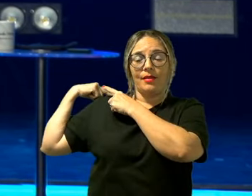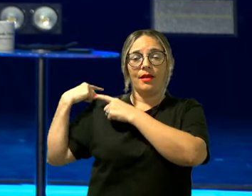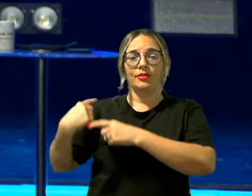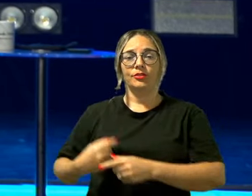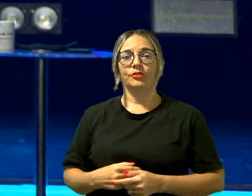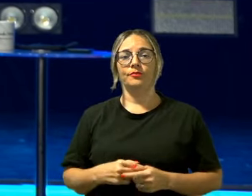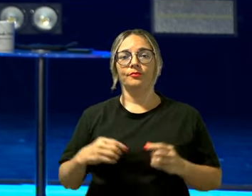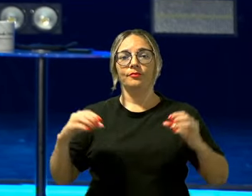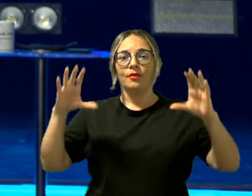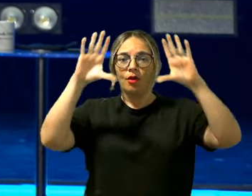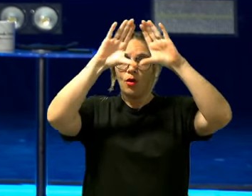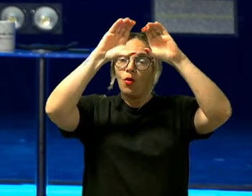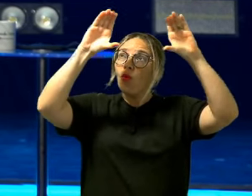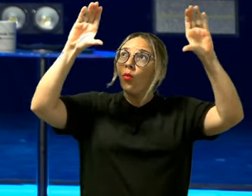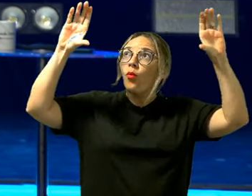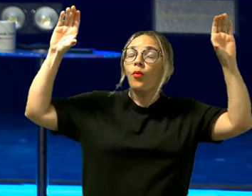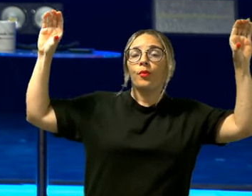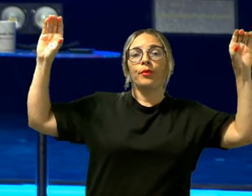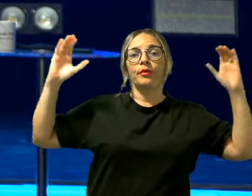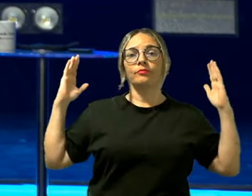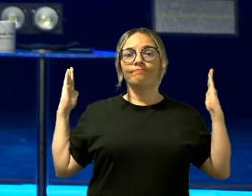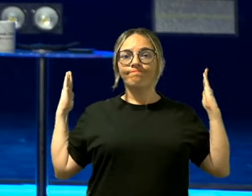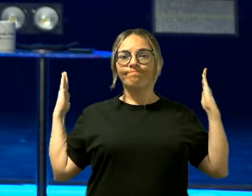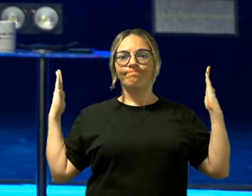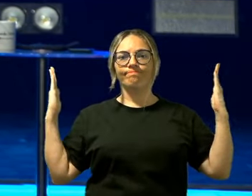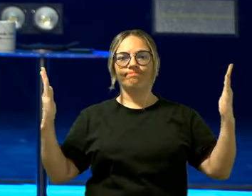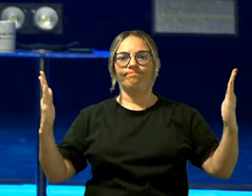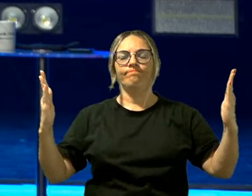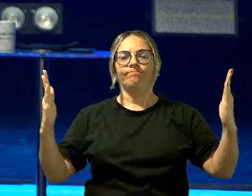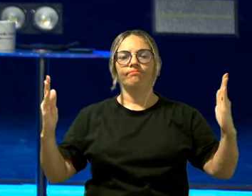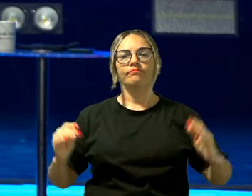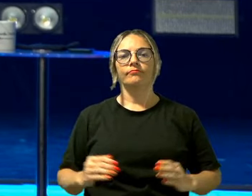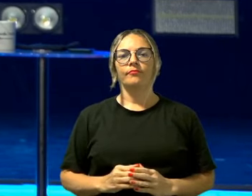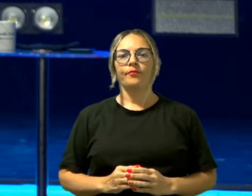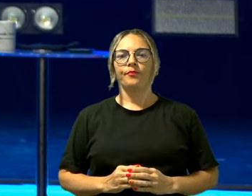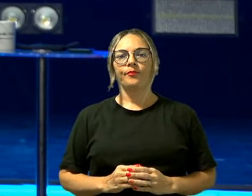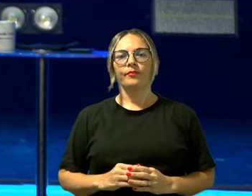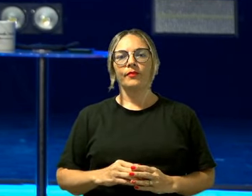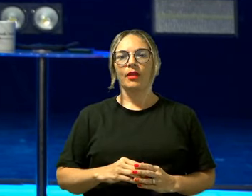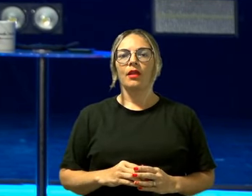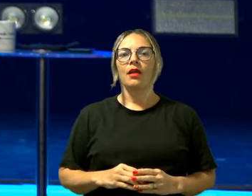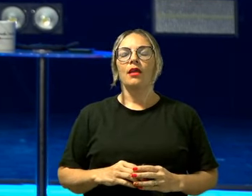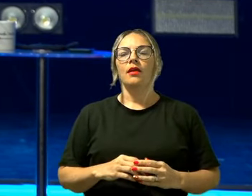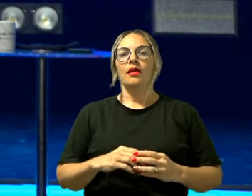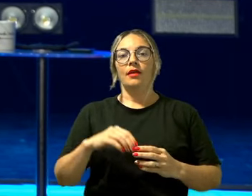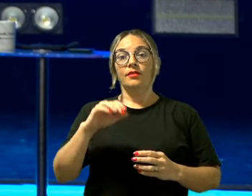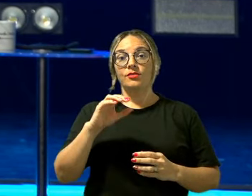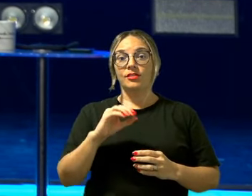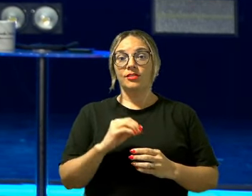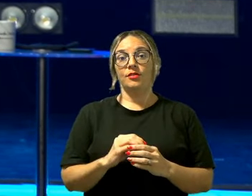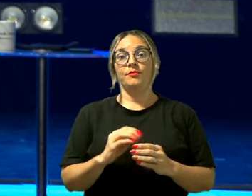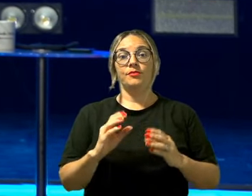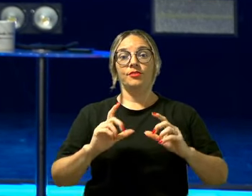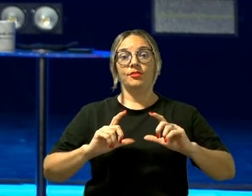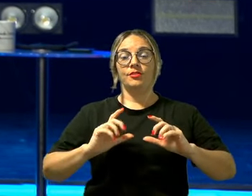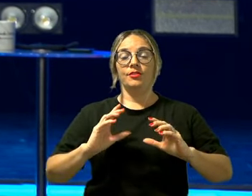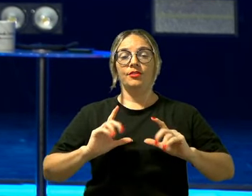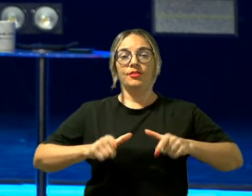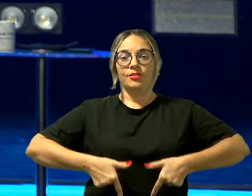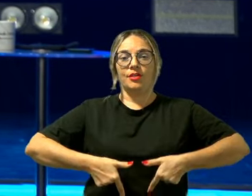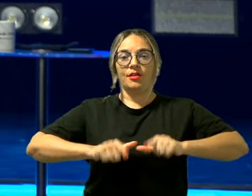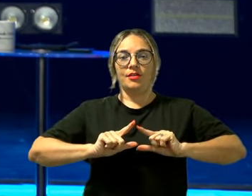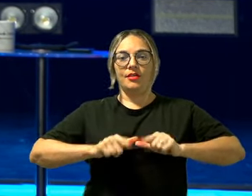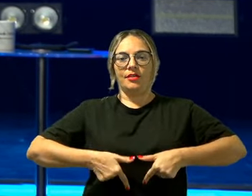saiu da frente deles e se pôs atrás entre os egípcios e os israelitas. A nuvem trouxe trevas para